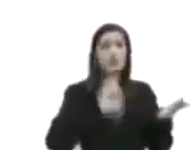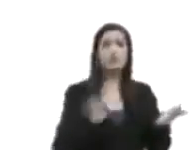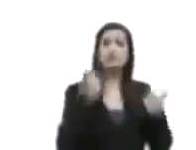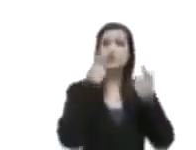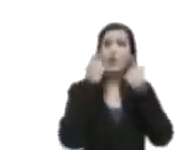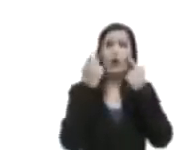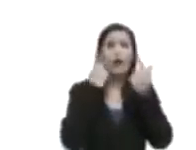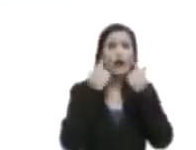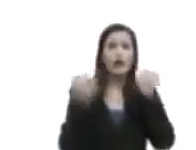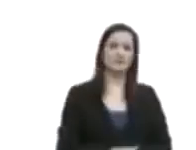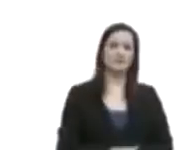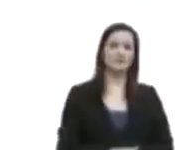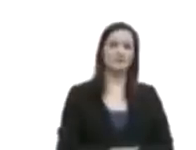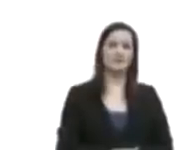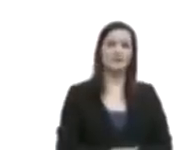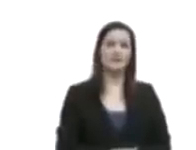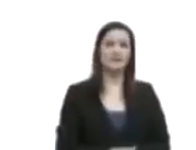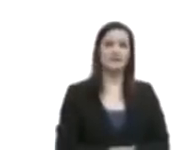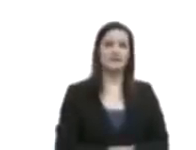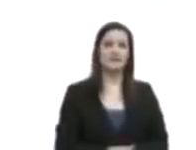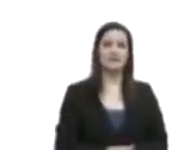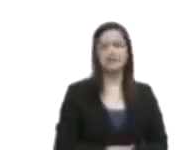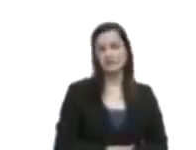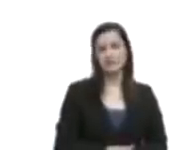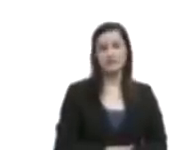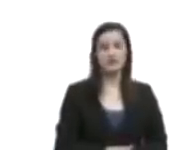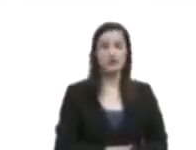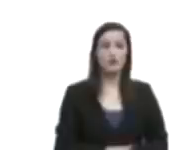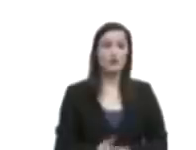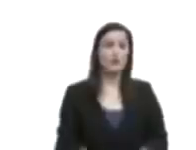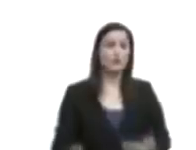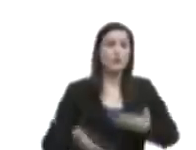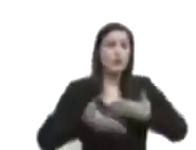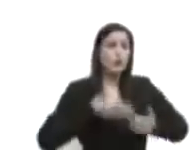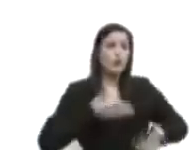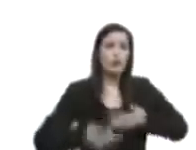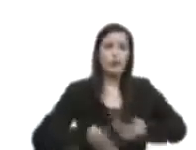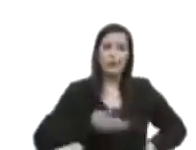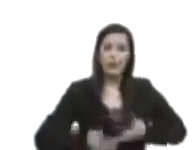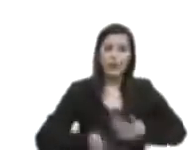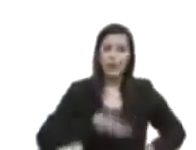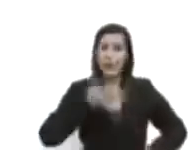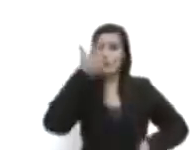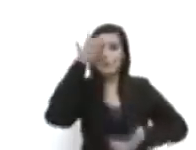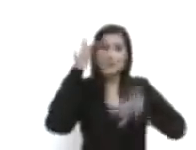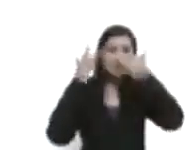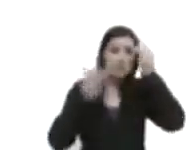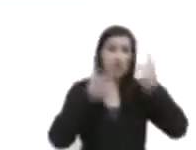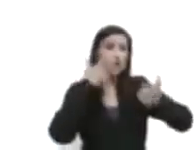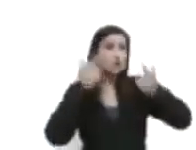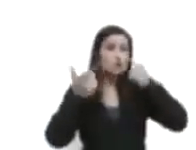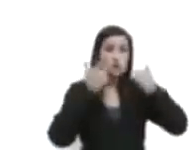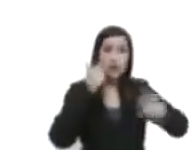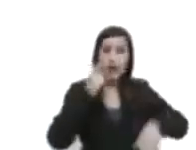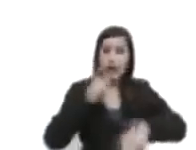choram copiosamente. Seria qualquer pessoa que chora o